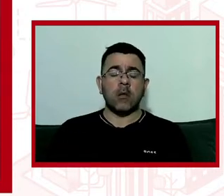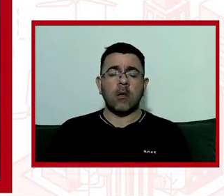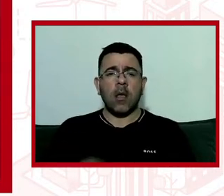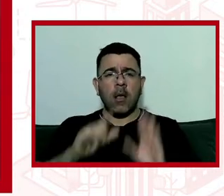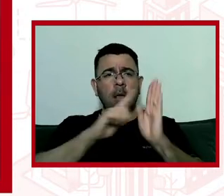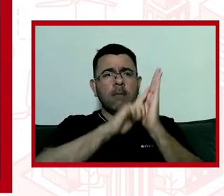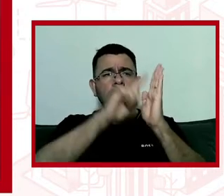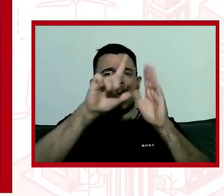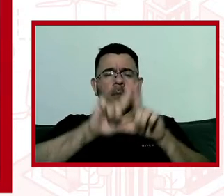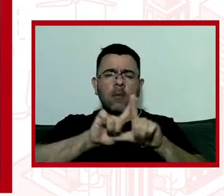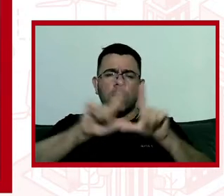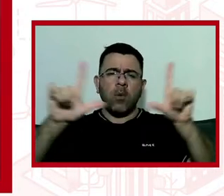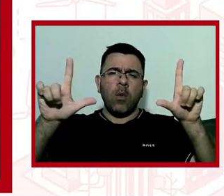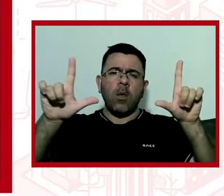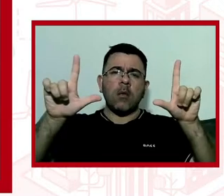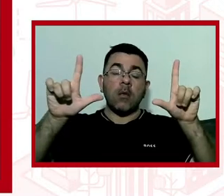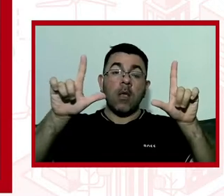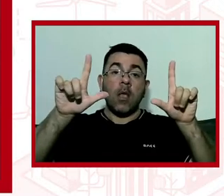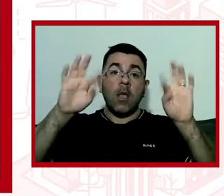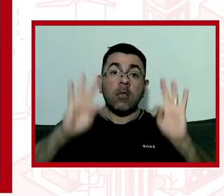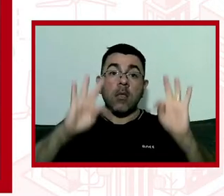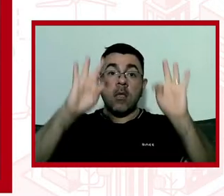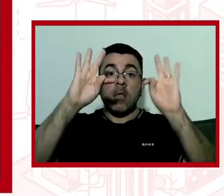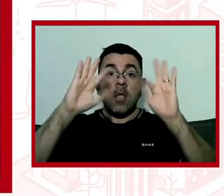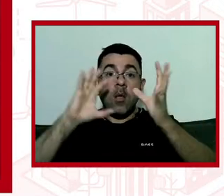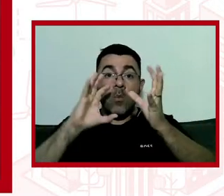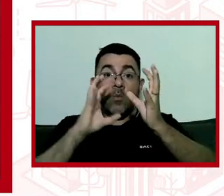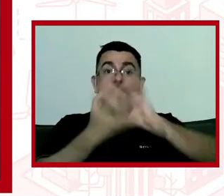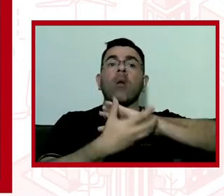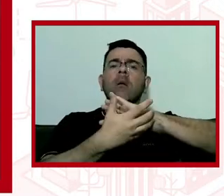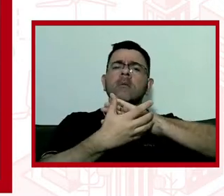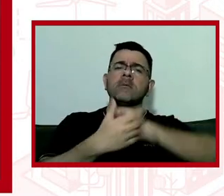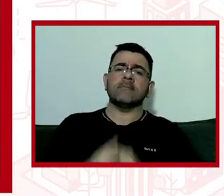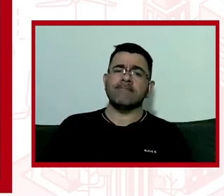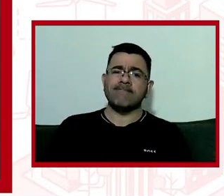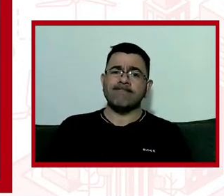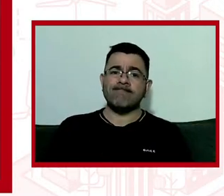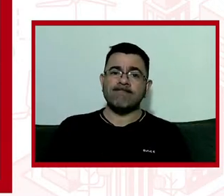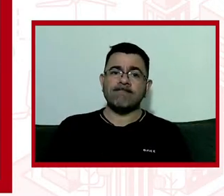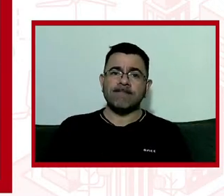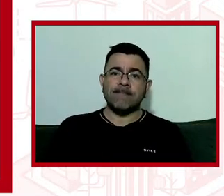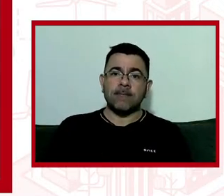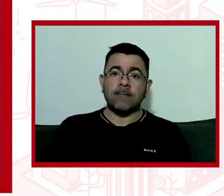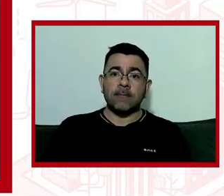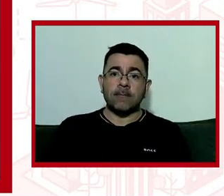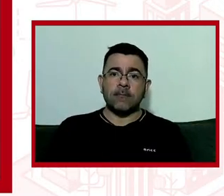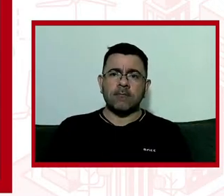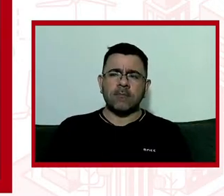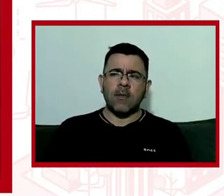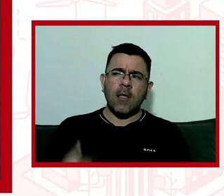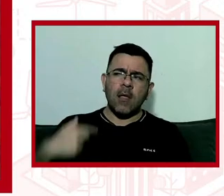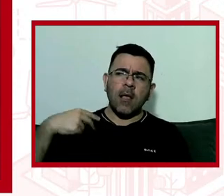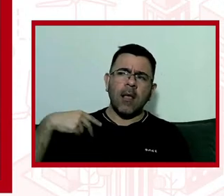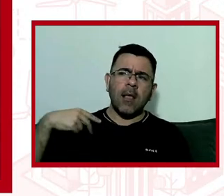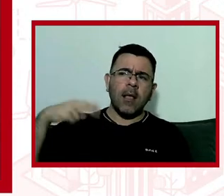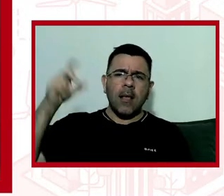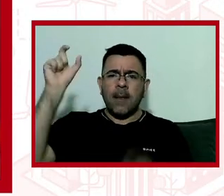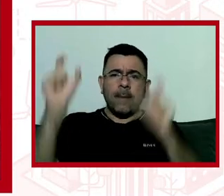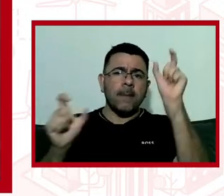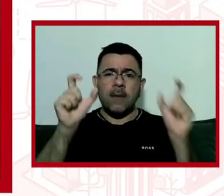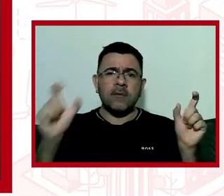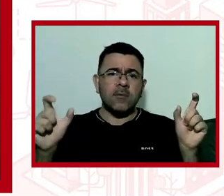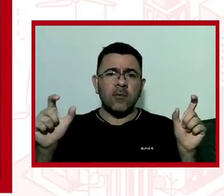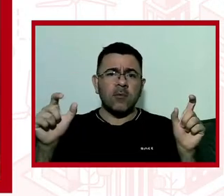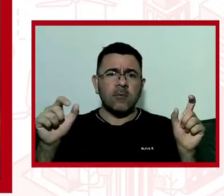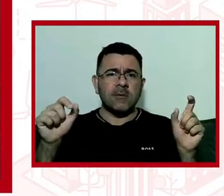rápida de transformação algo que era visto de forma eh evitativa assim ah eu não quero fazer isso aqui vai